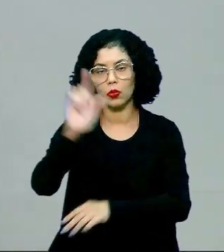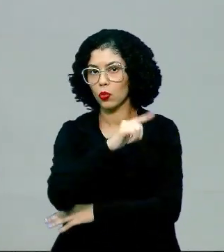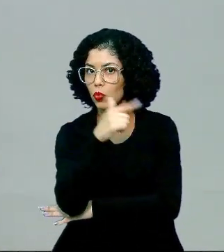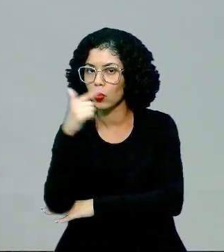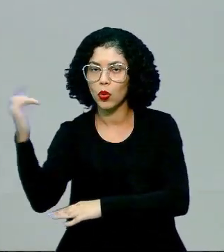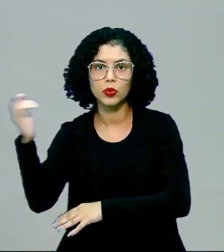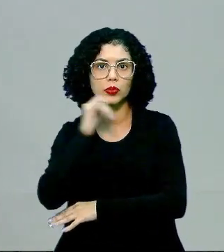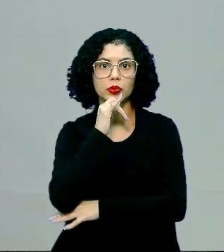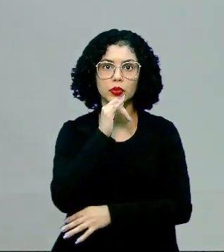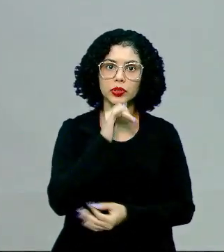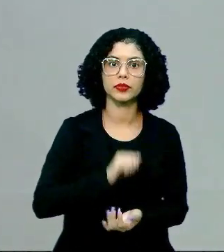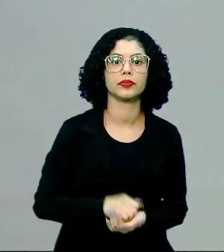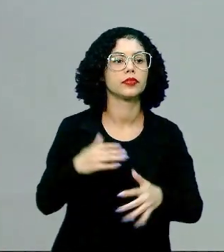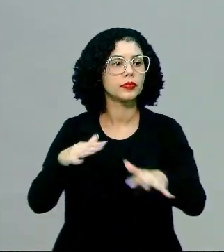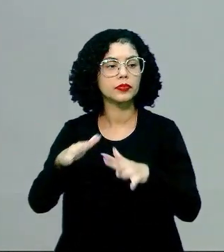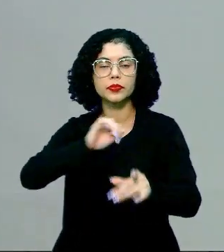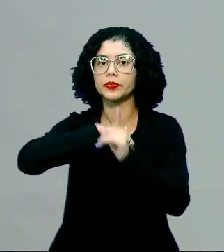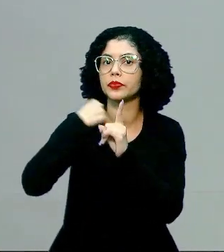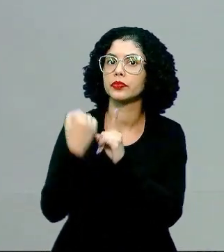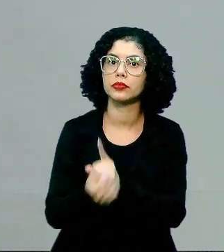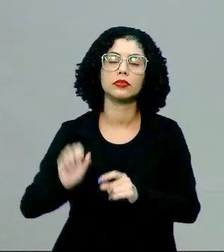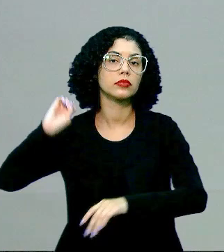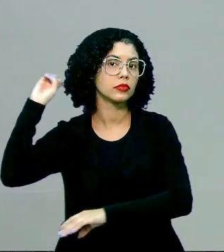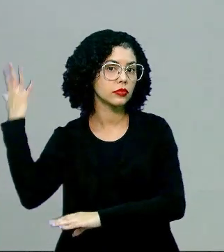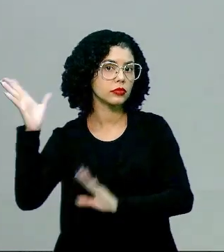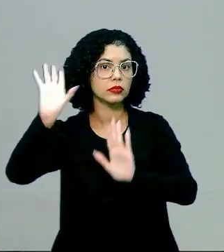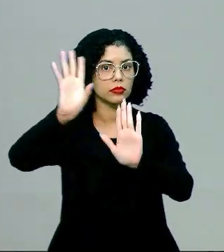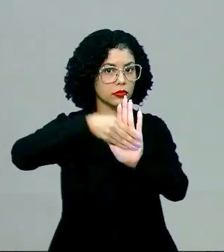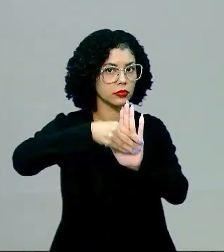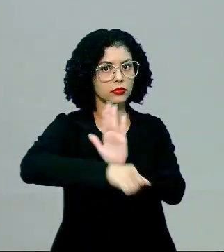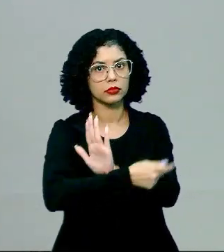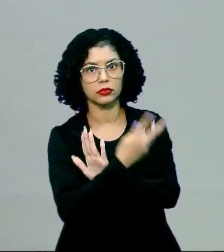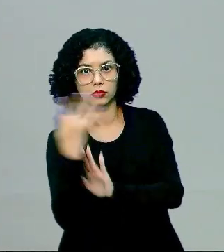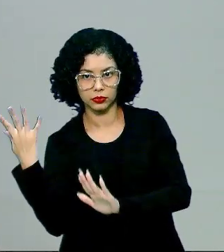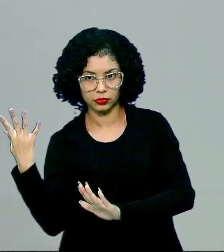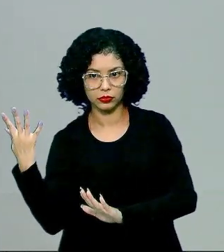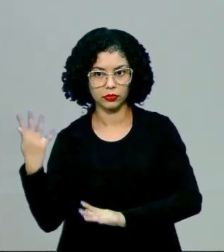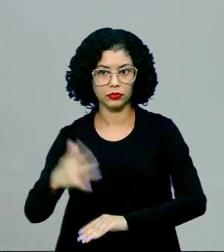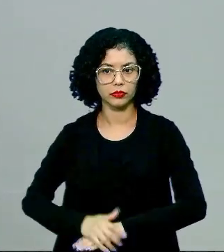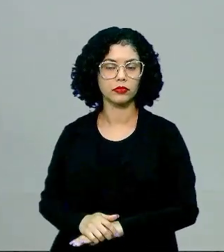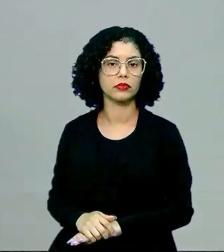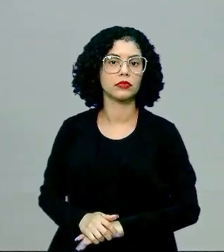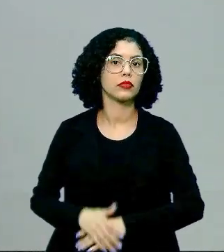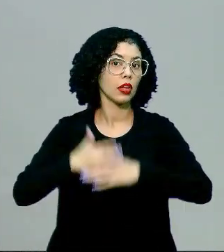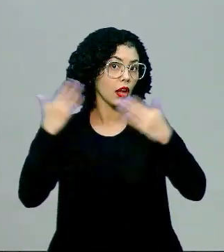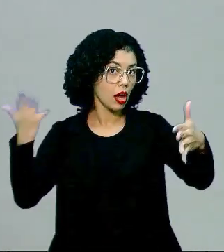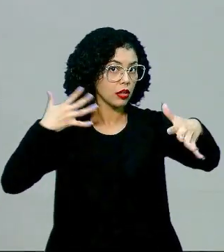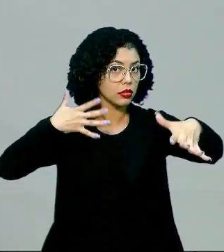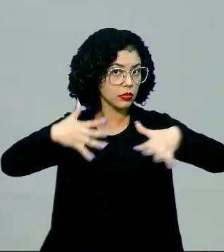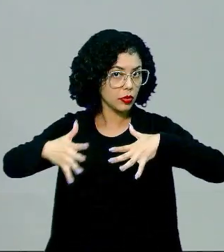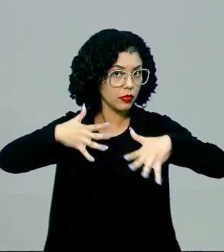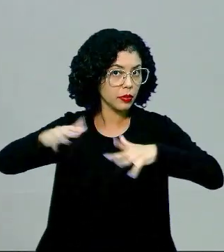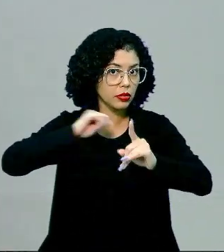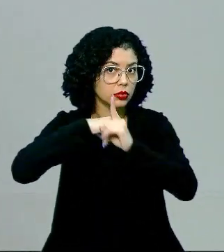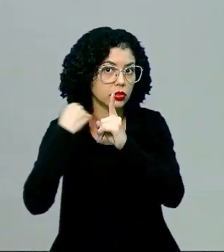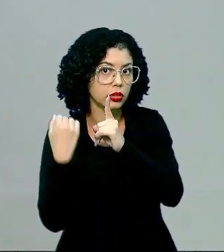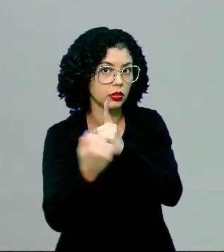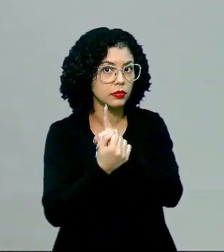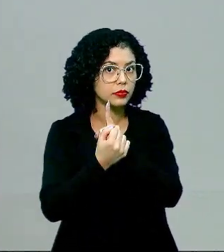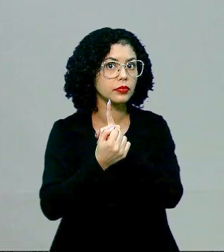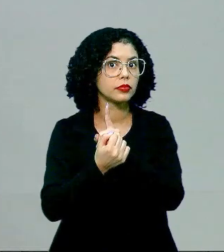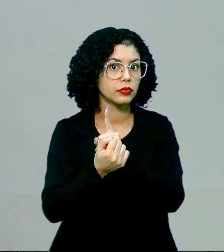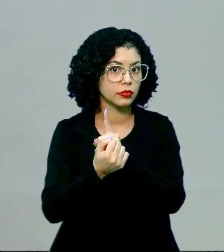outros exemplos de movimentos sociais que eu poderia aqui mencionar. Então, esses movimentos